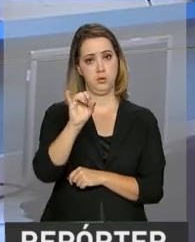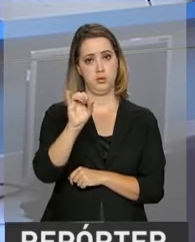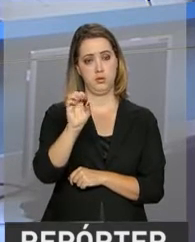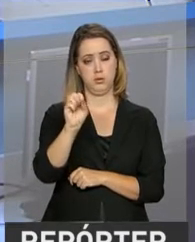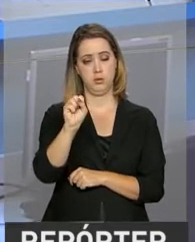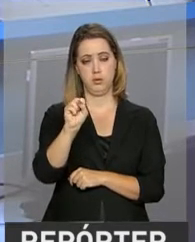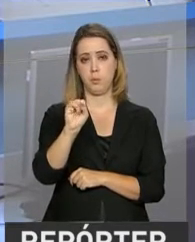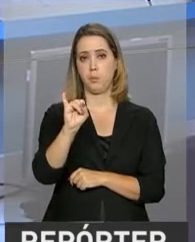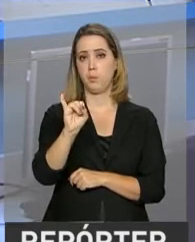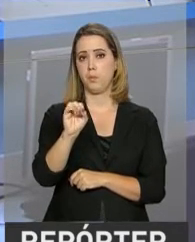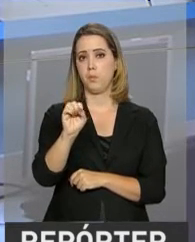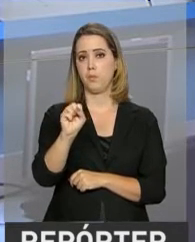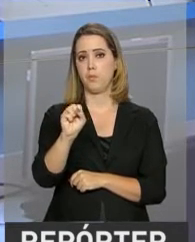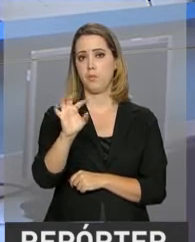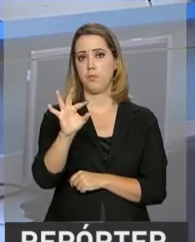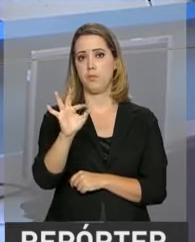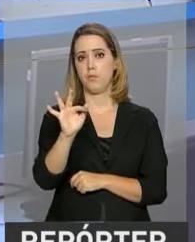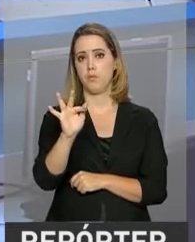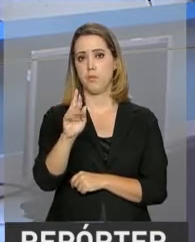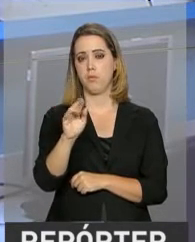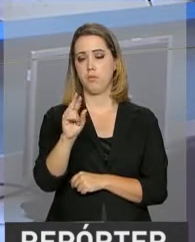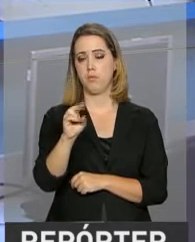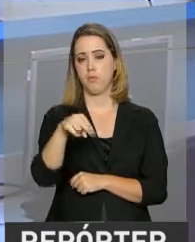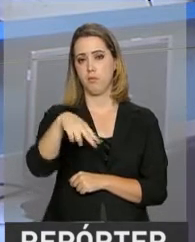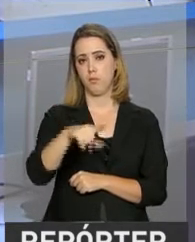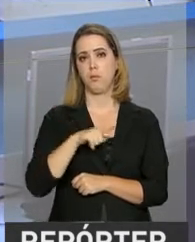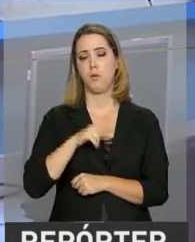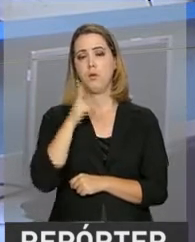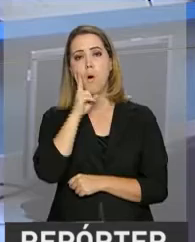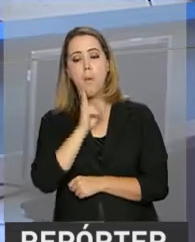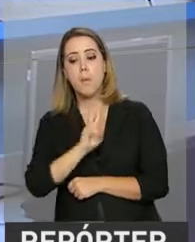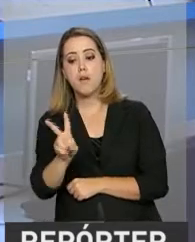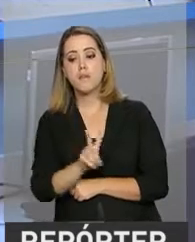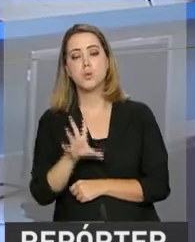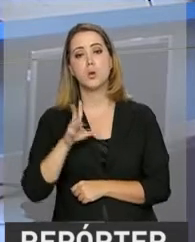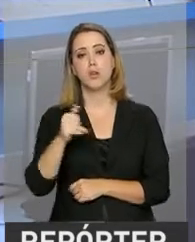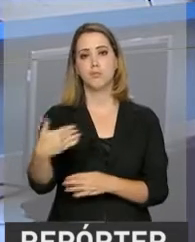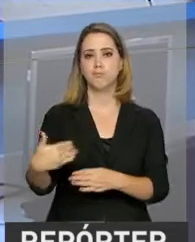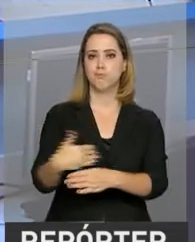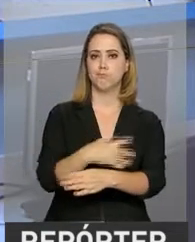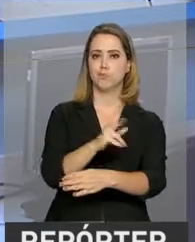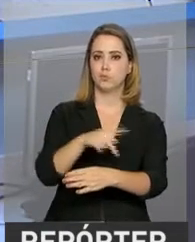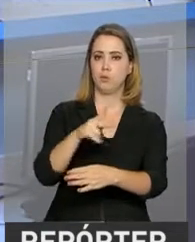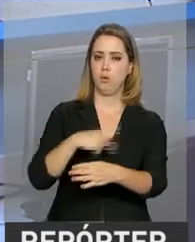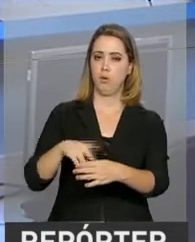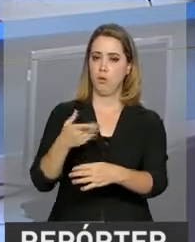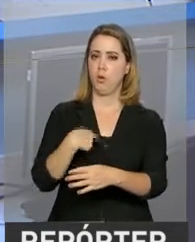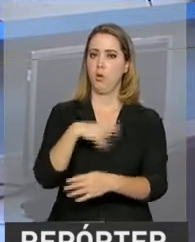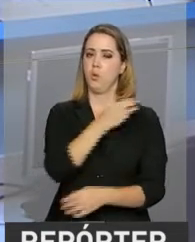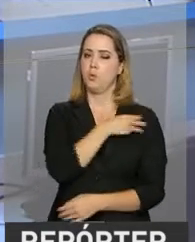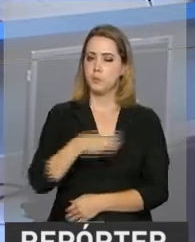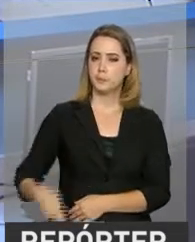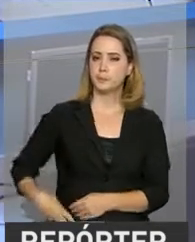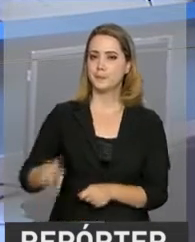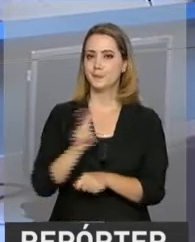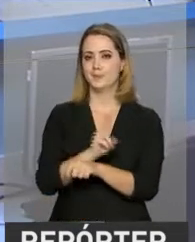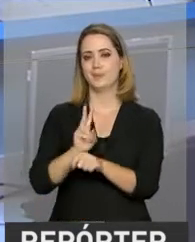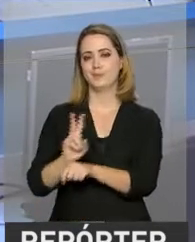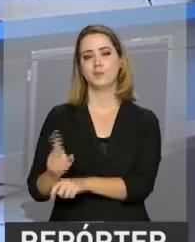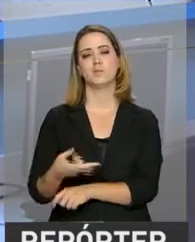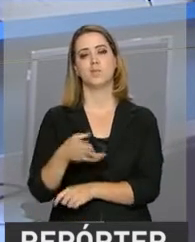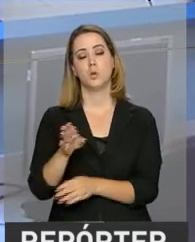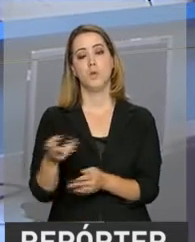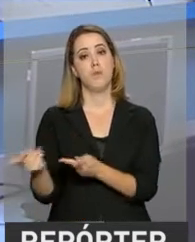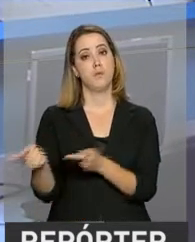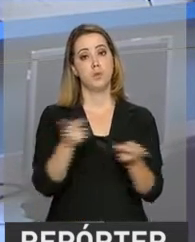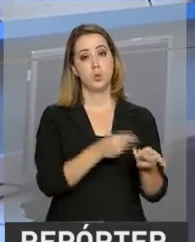de Monitoramento de Fronteiras. O ministro da Defesa, Raul Jungmann, esteve no Mato Grosso do Sul, onde foi instalada a primeira unidade